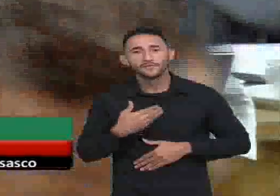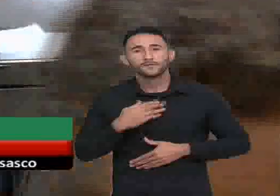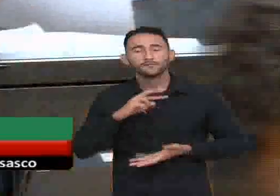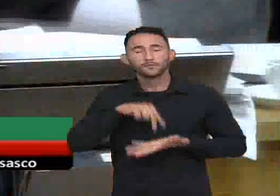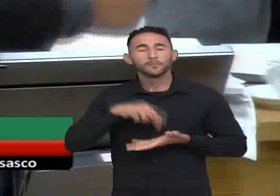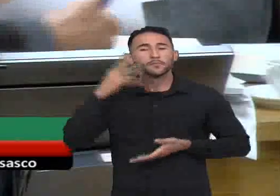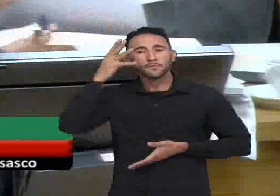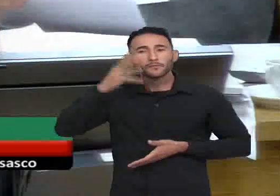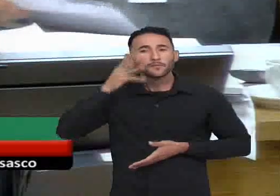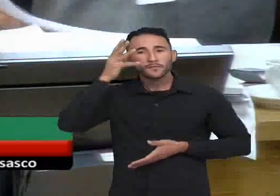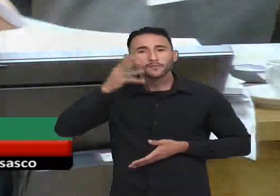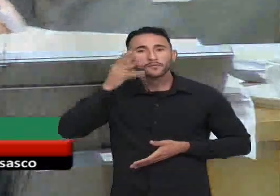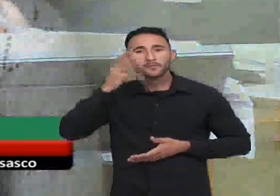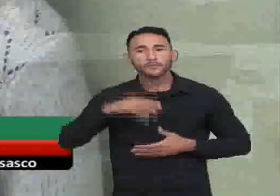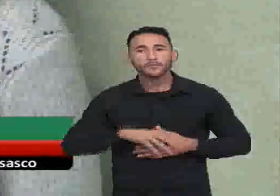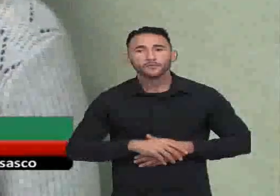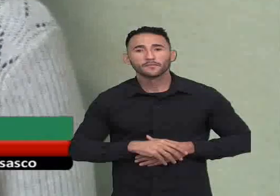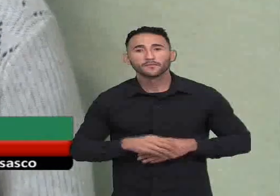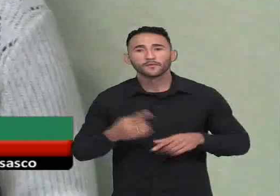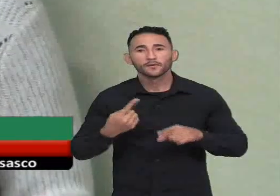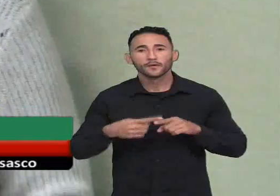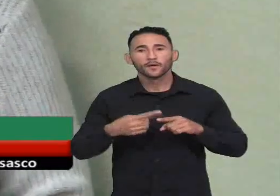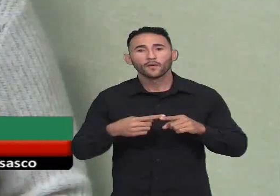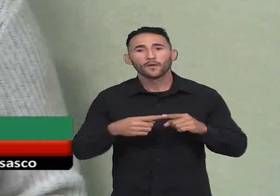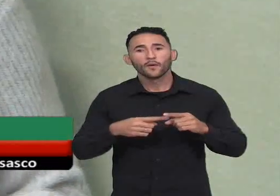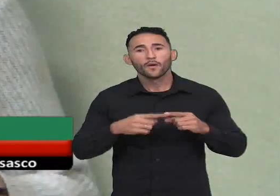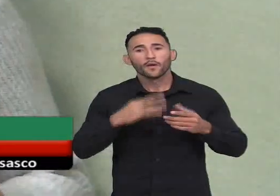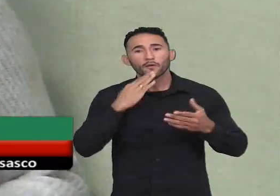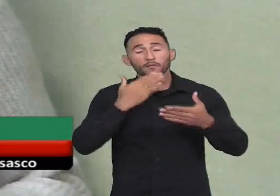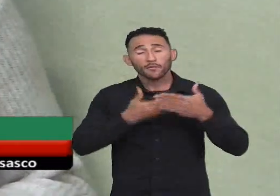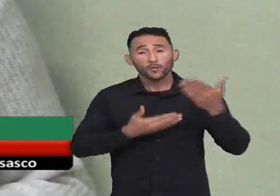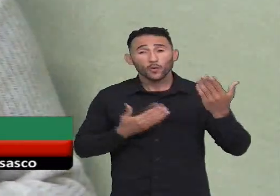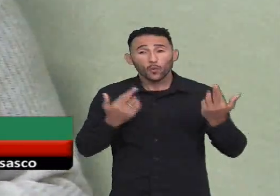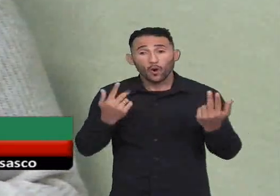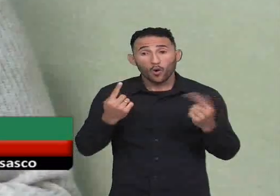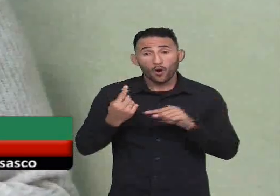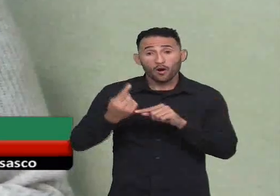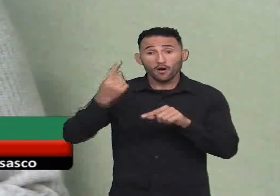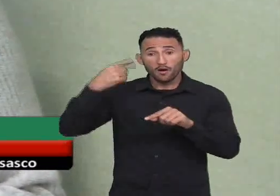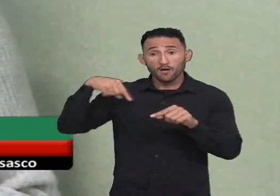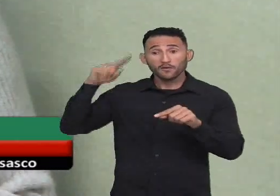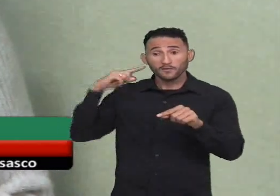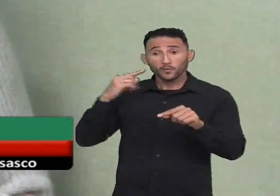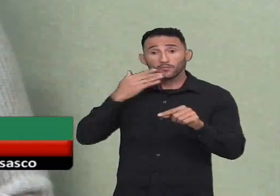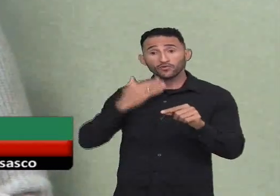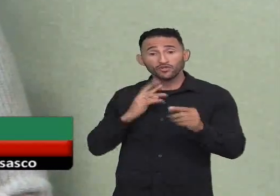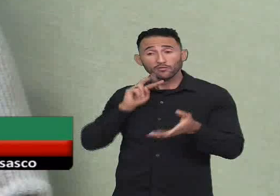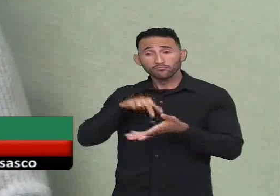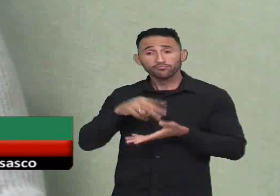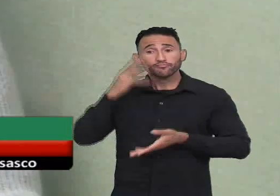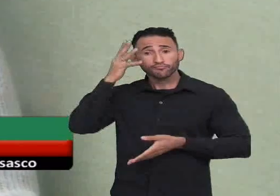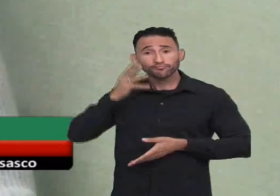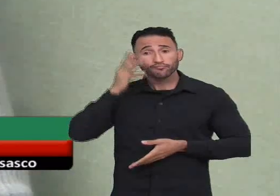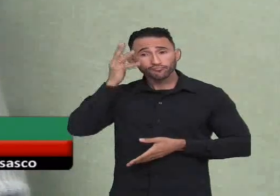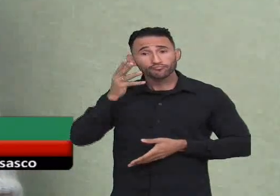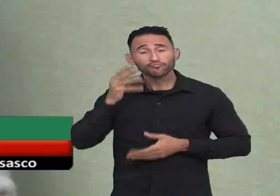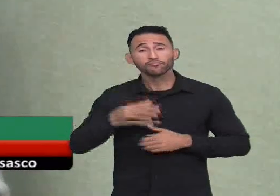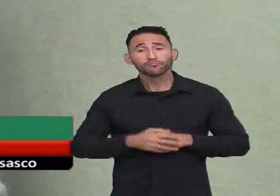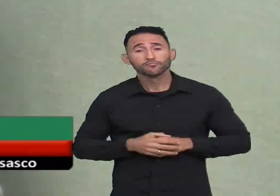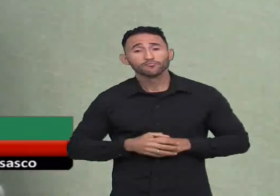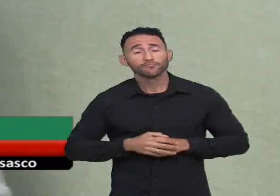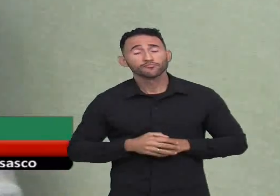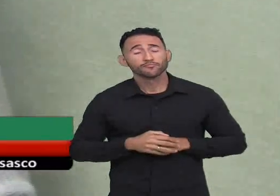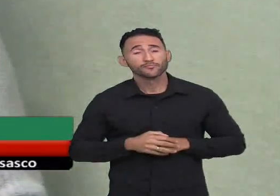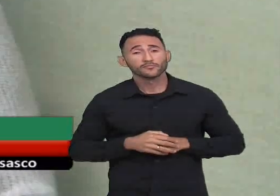discutir, primeiro, que é um requerimento muito similar ao anterior, que eu já pedi para discutir na sessão anterior. E